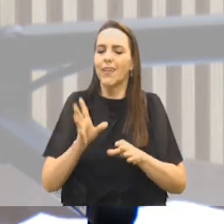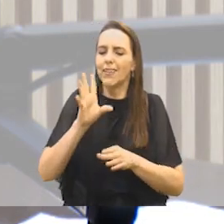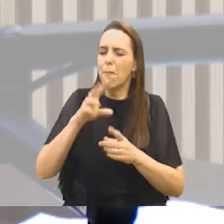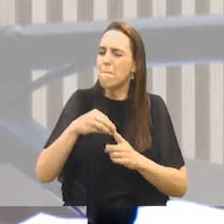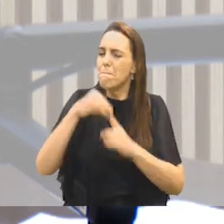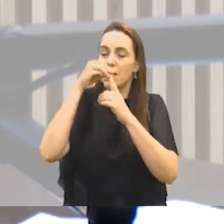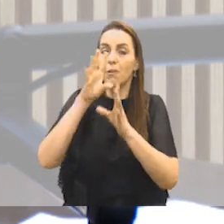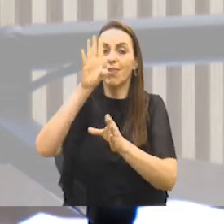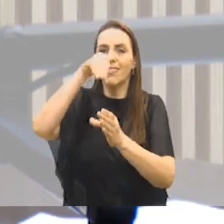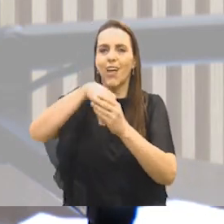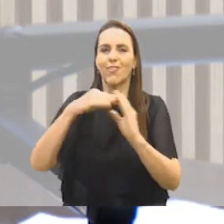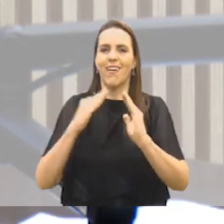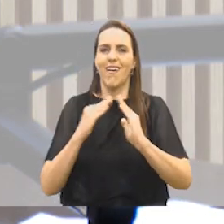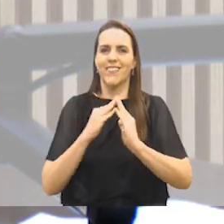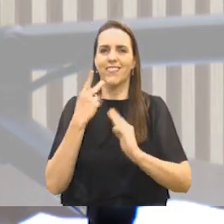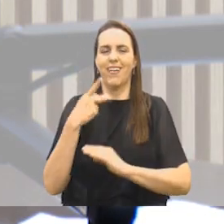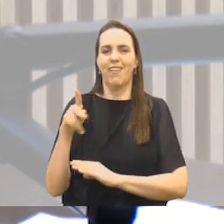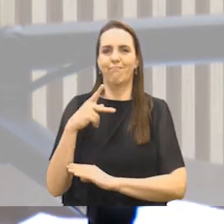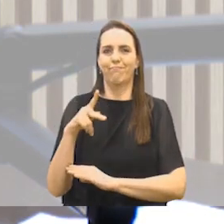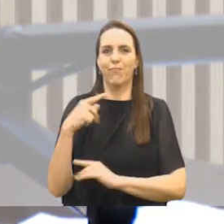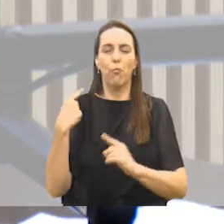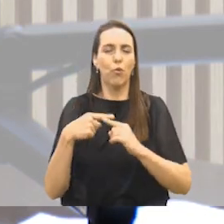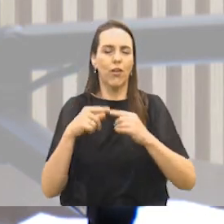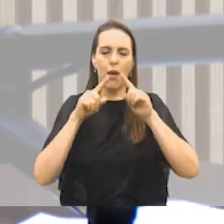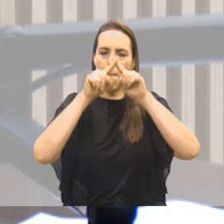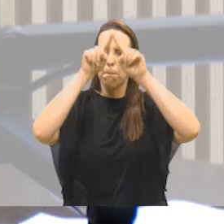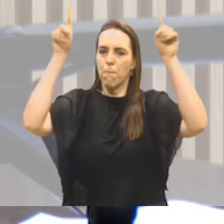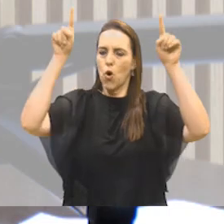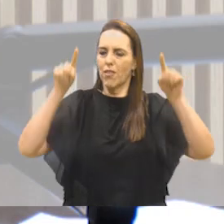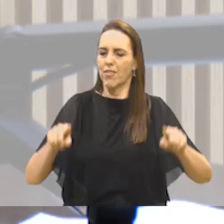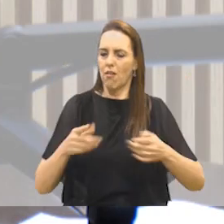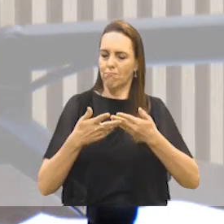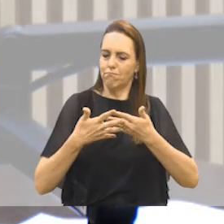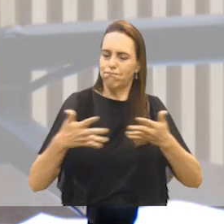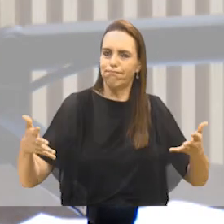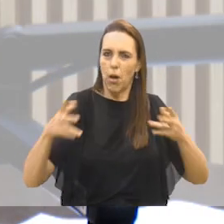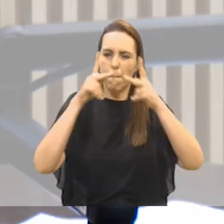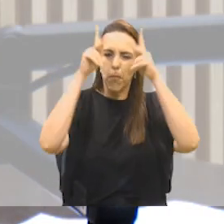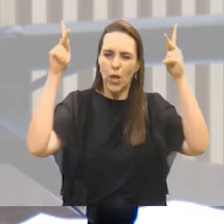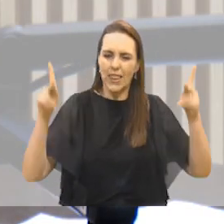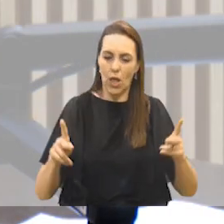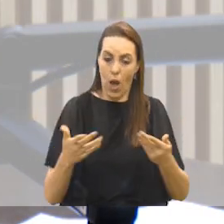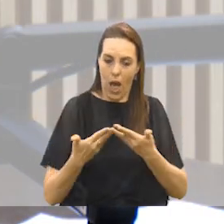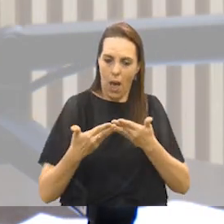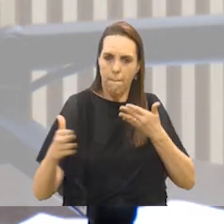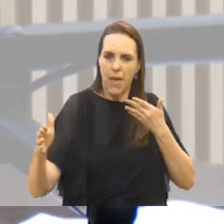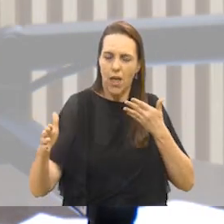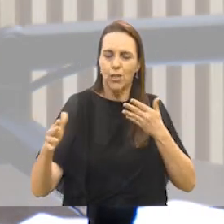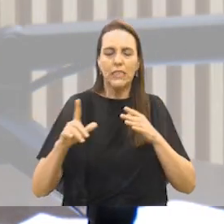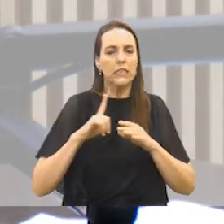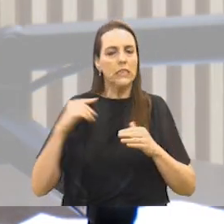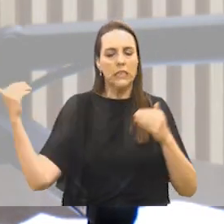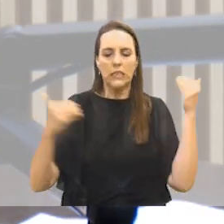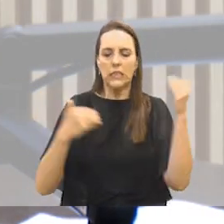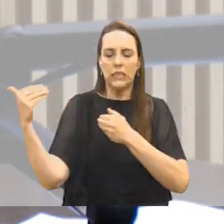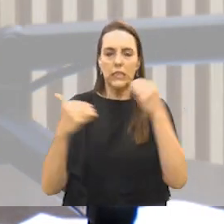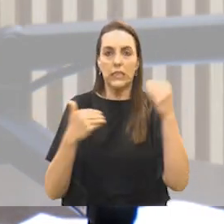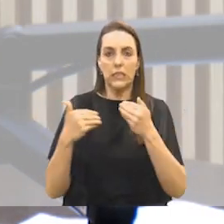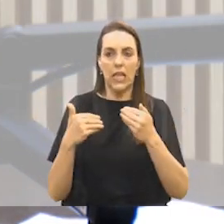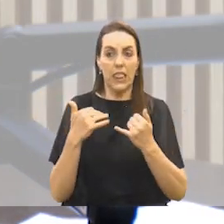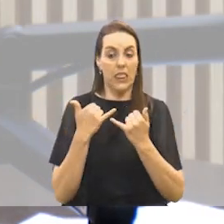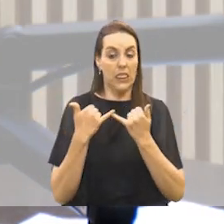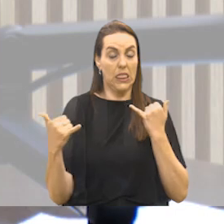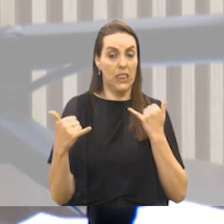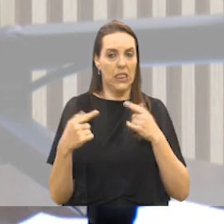desequilíbrio pode estar principalmente na casa dela, porque ela pode ter portais abertos. E quando nós temos portais abertos,